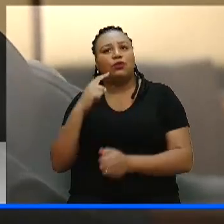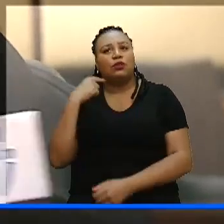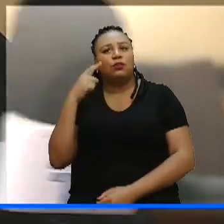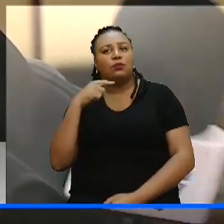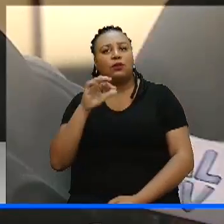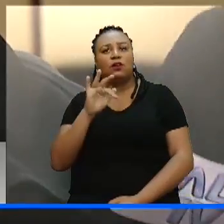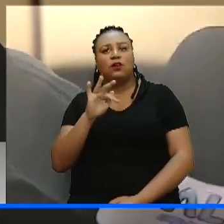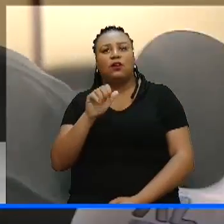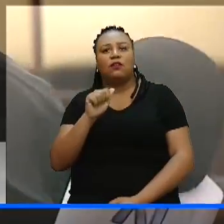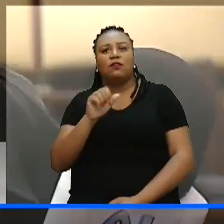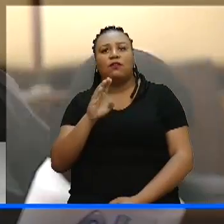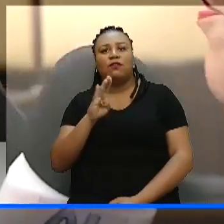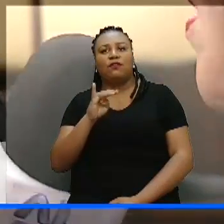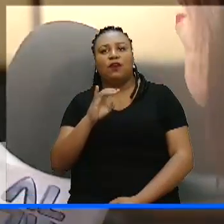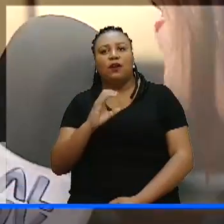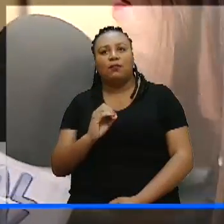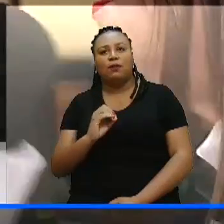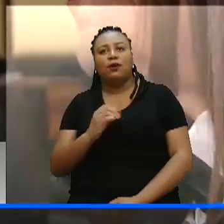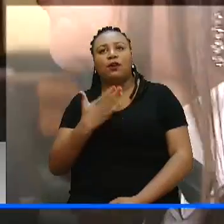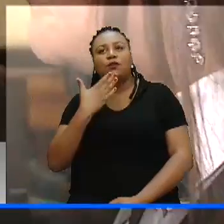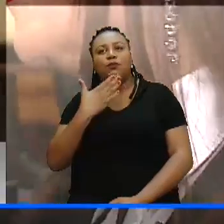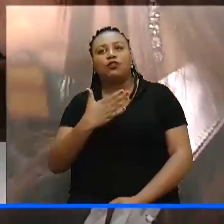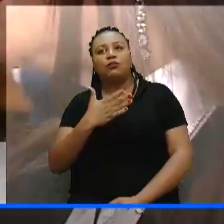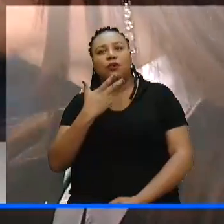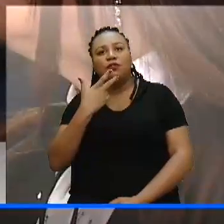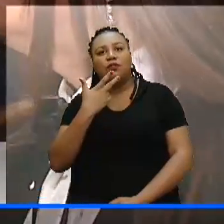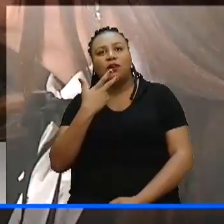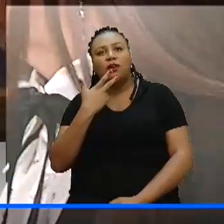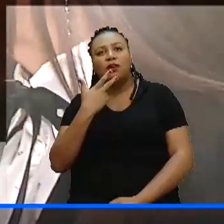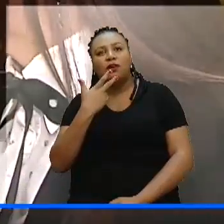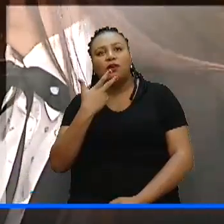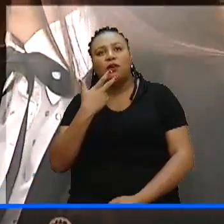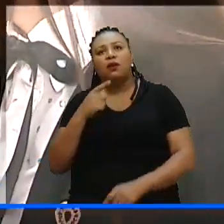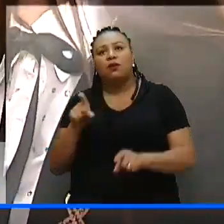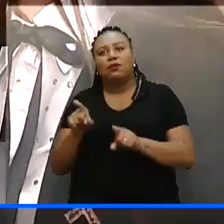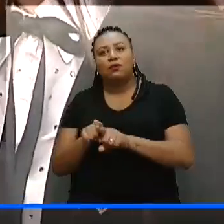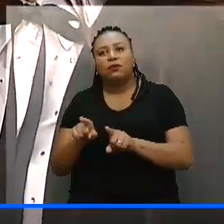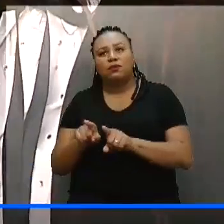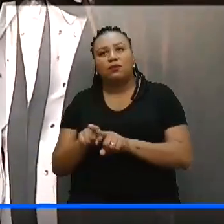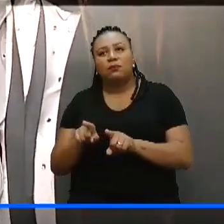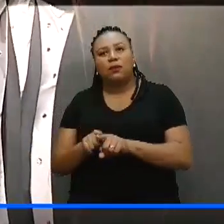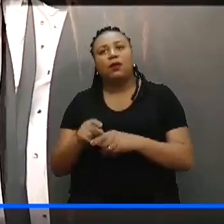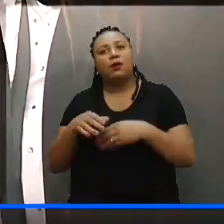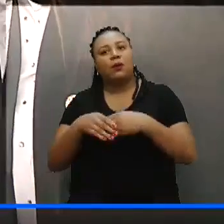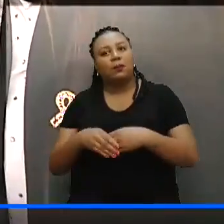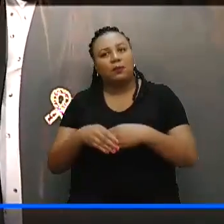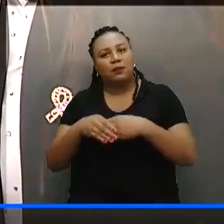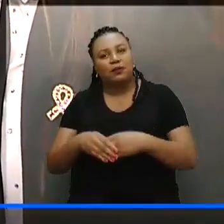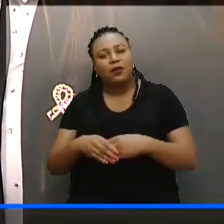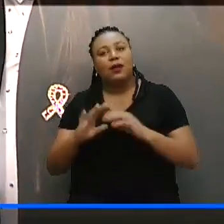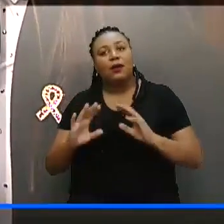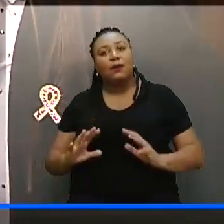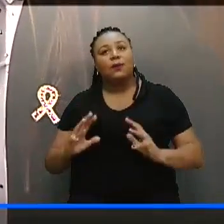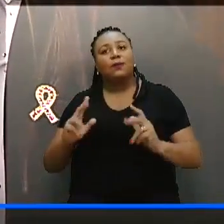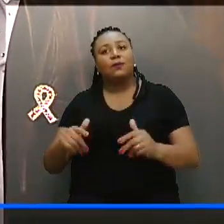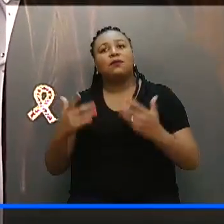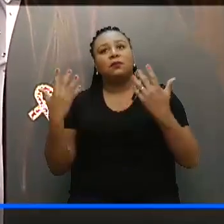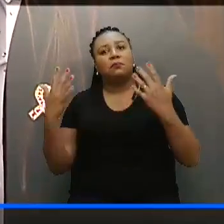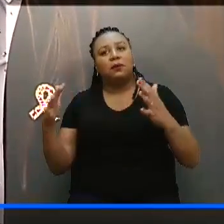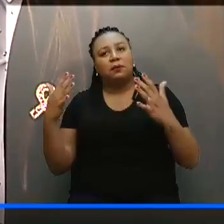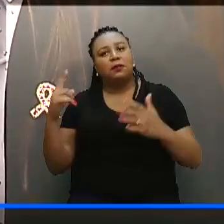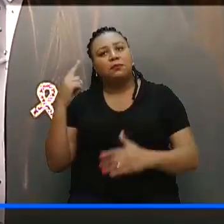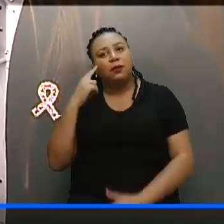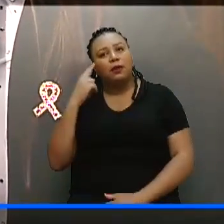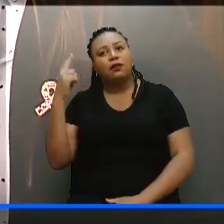que vou pedir para ele ficar uma palavrinha não eu também só a cumprimentar aqui a todos e dar os parabéns aí